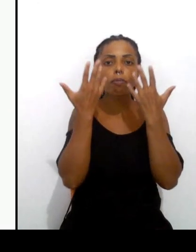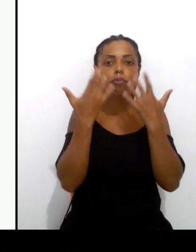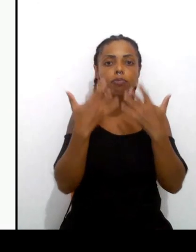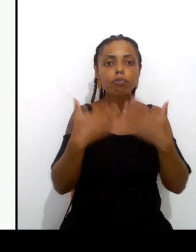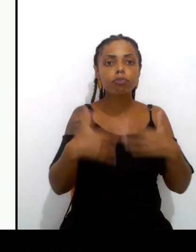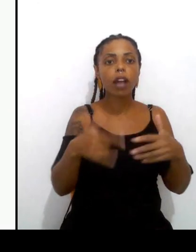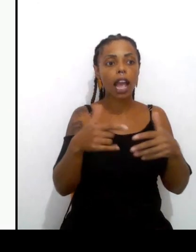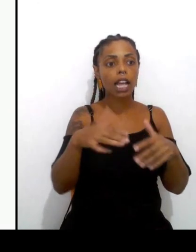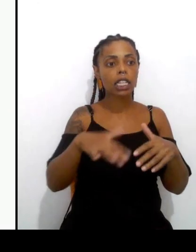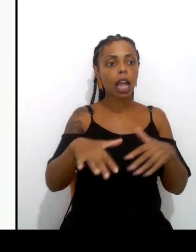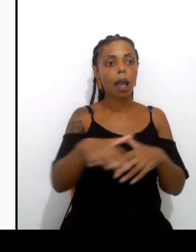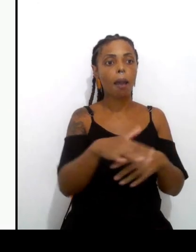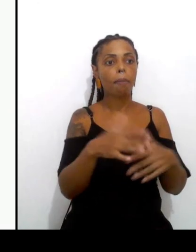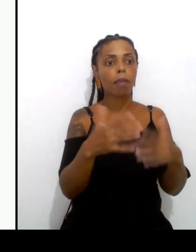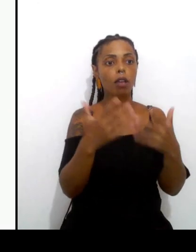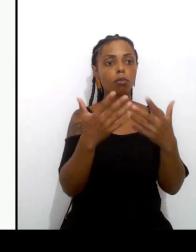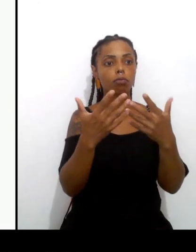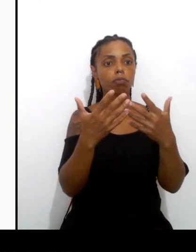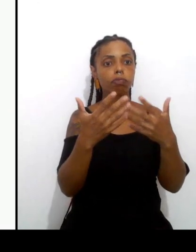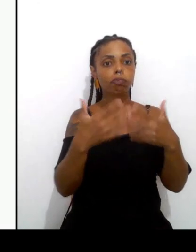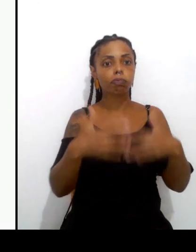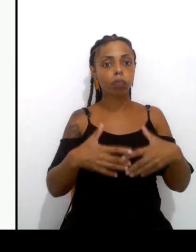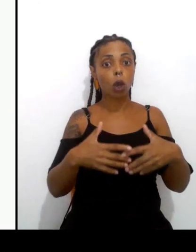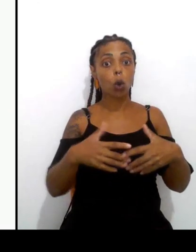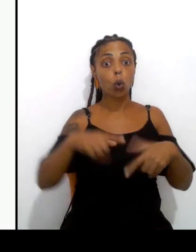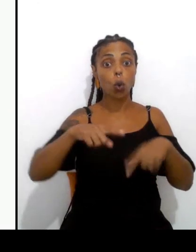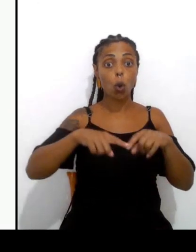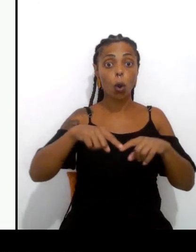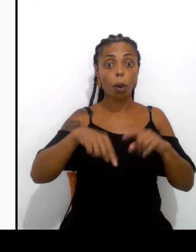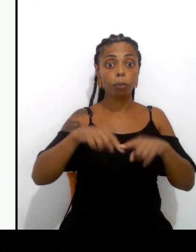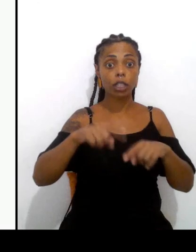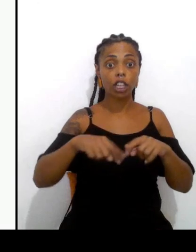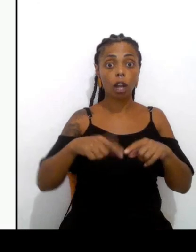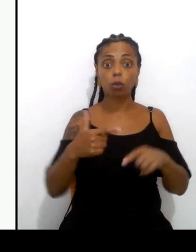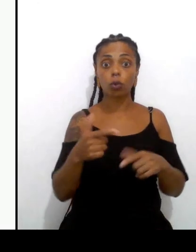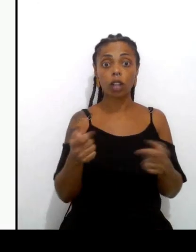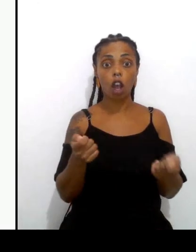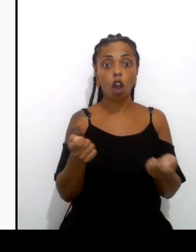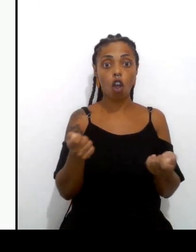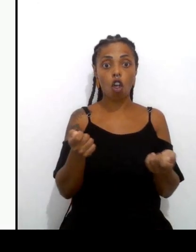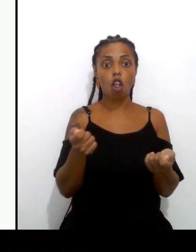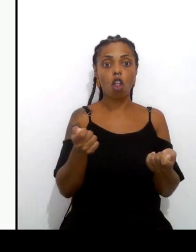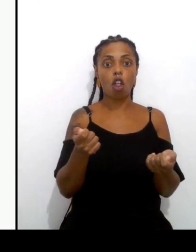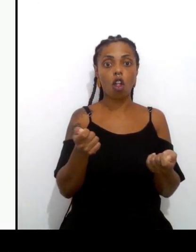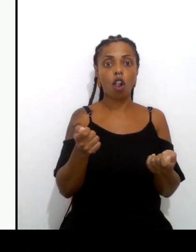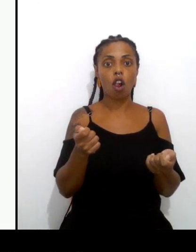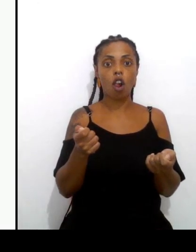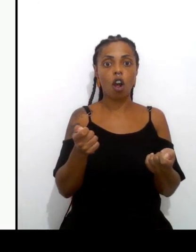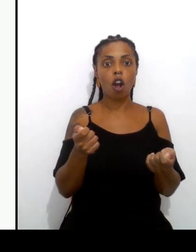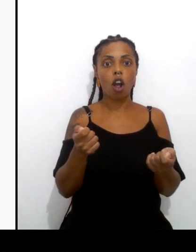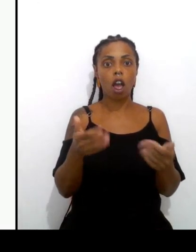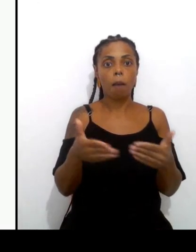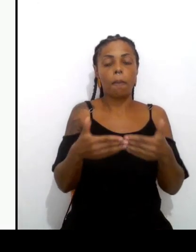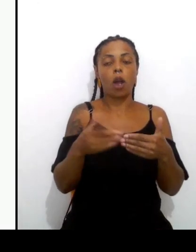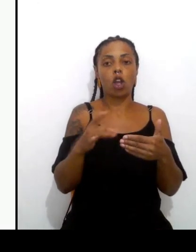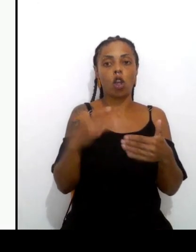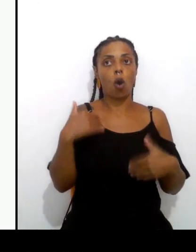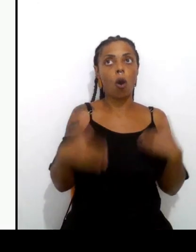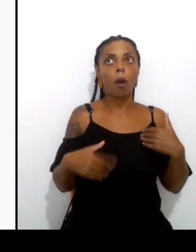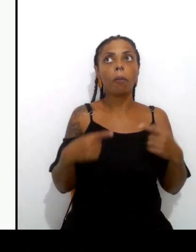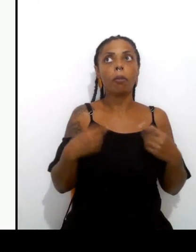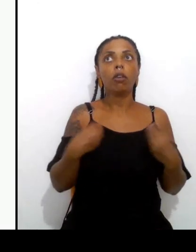não com o objeto não está contido a sua função nos levar um senso diferente de alienação